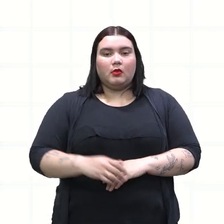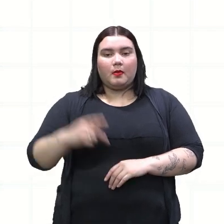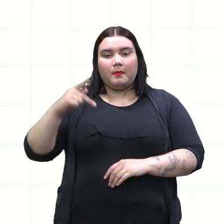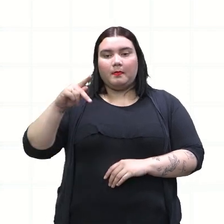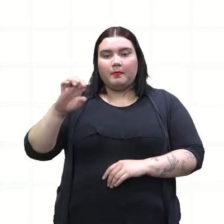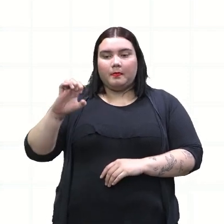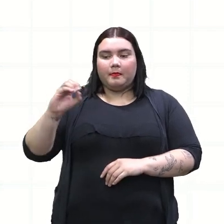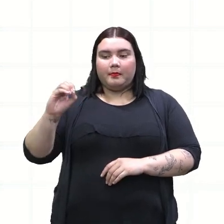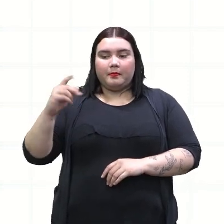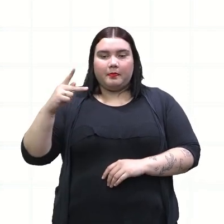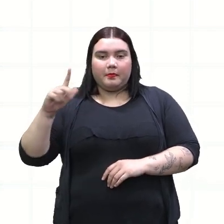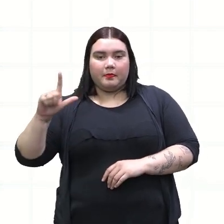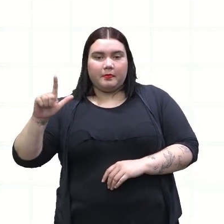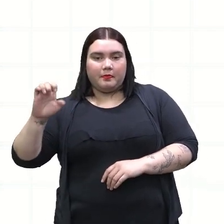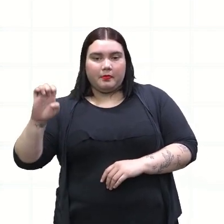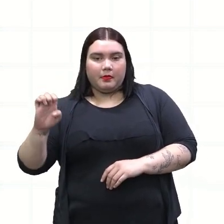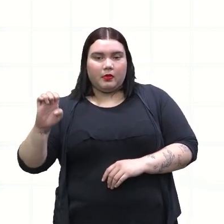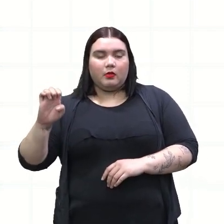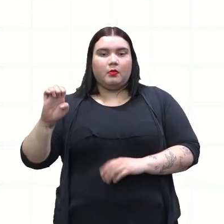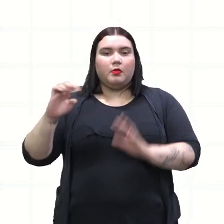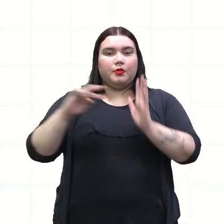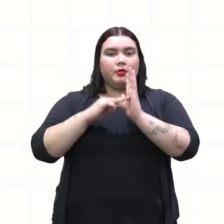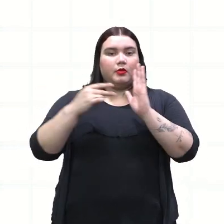palavra pessoas. People.